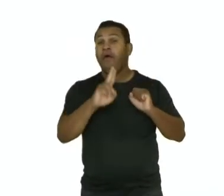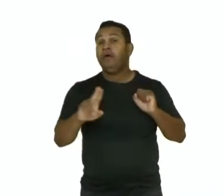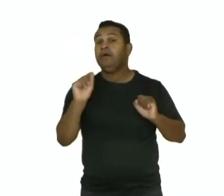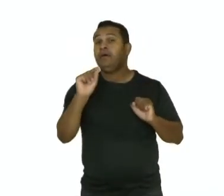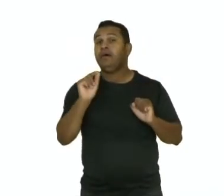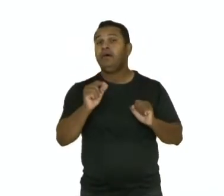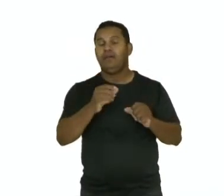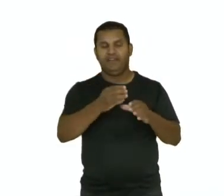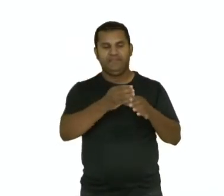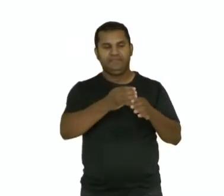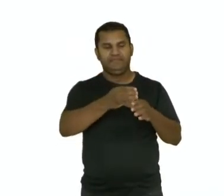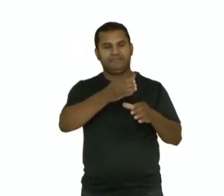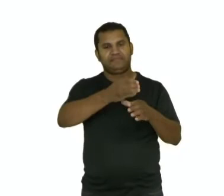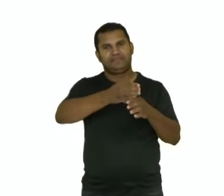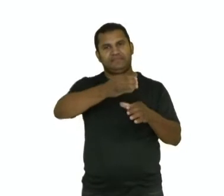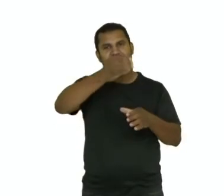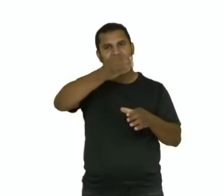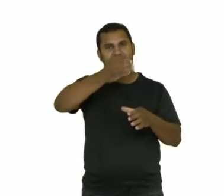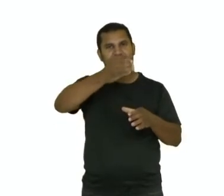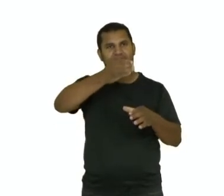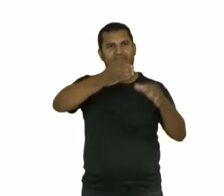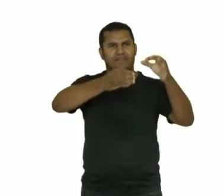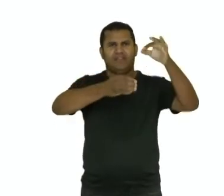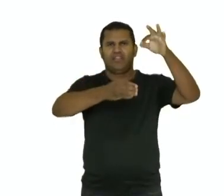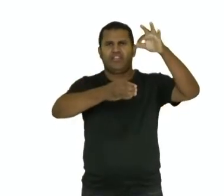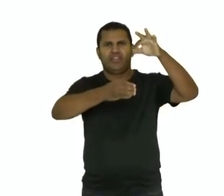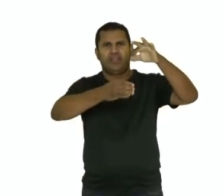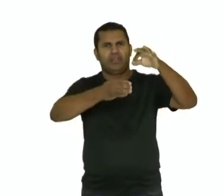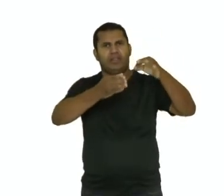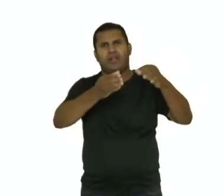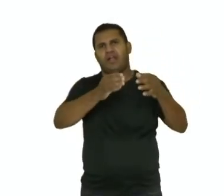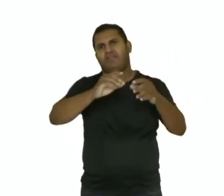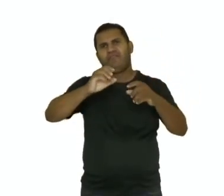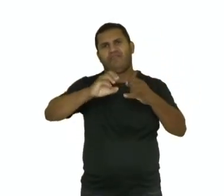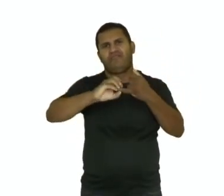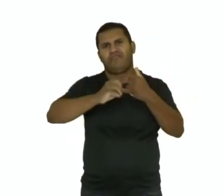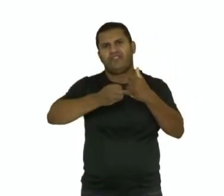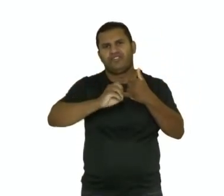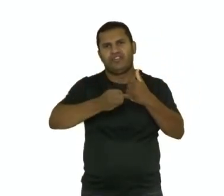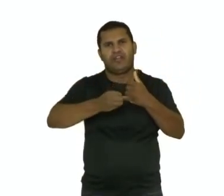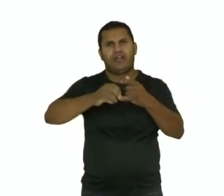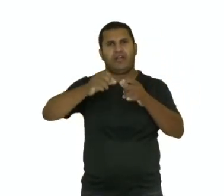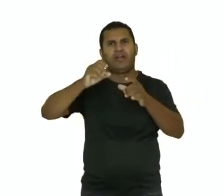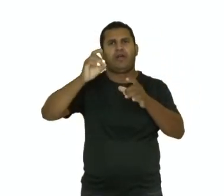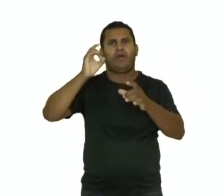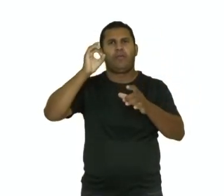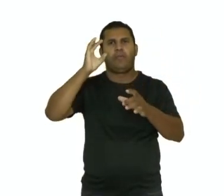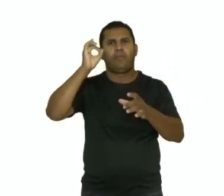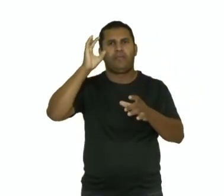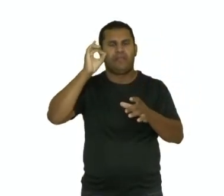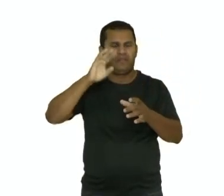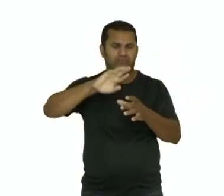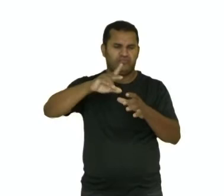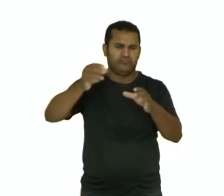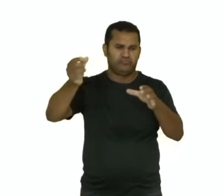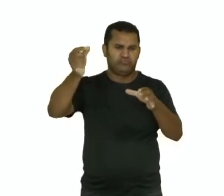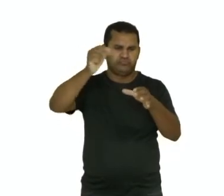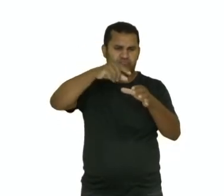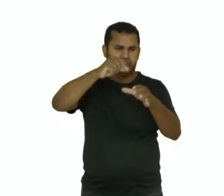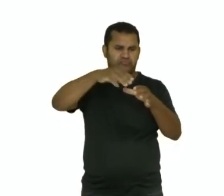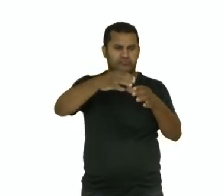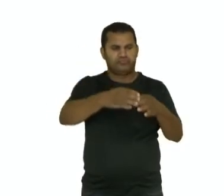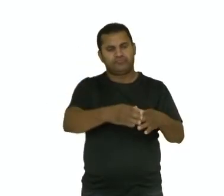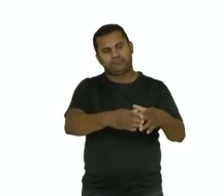PET. Dentro, nós conseguimos colocar feijão, milho ou até mesmo pedrinhas. Então, nós temos vários materiais que nós